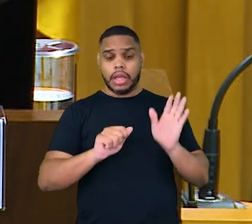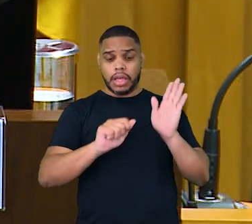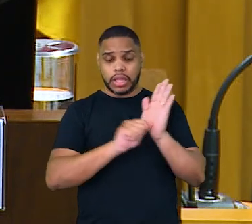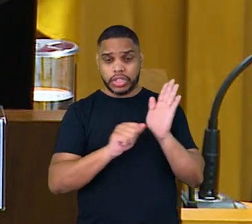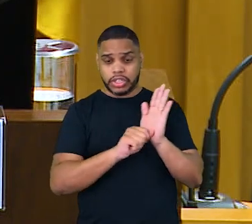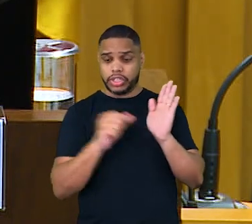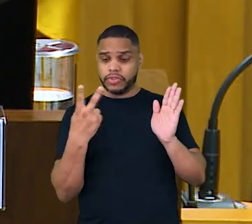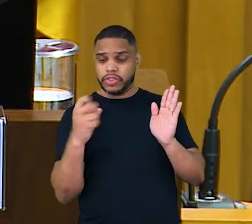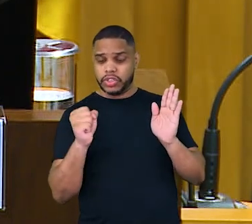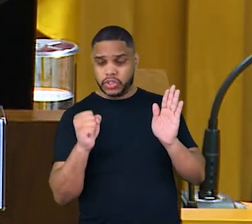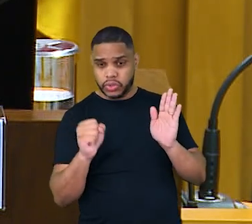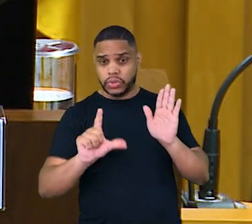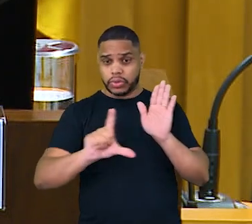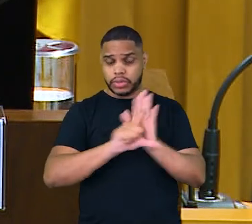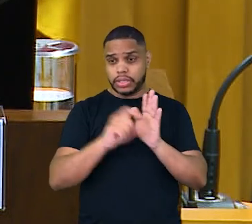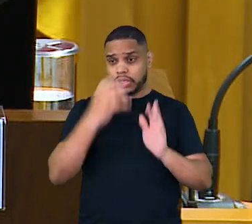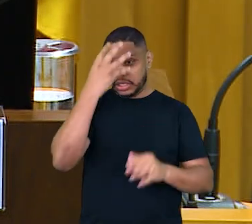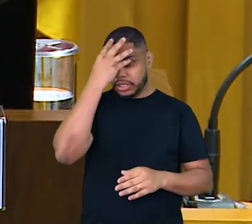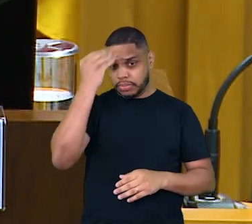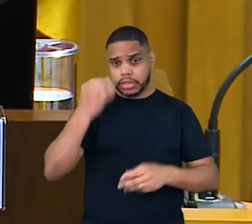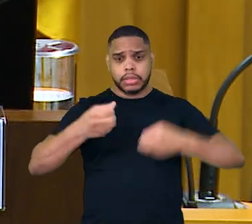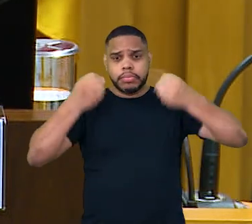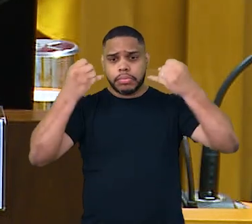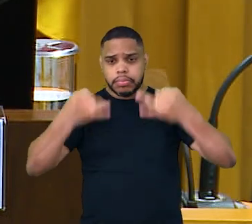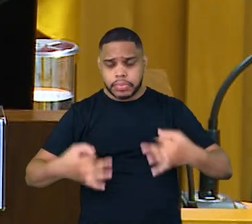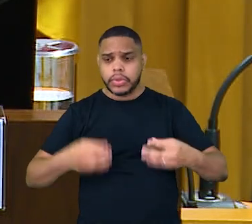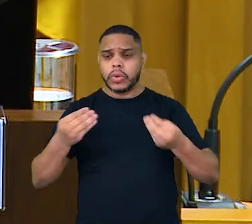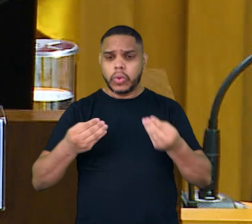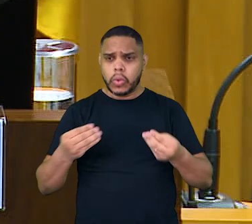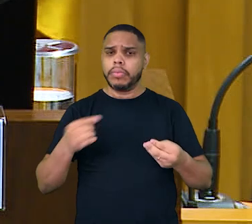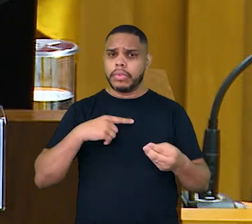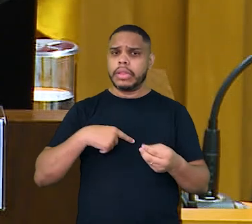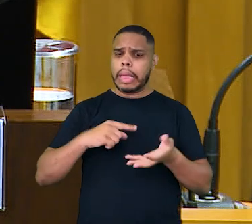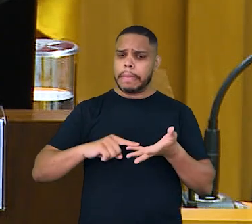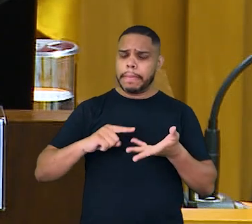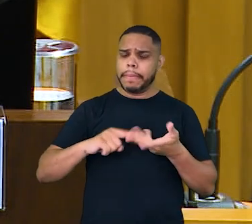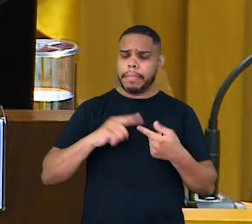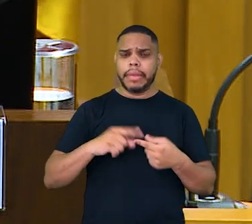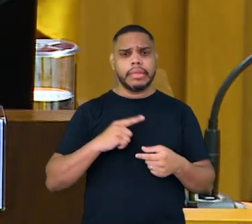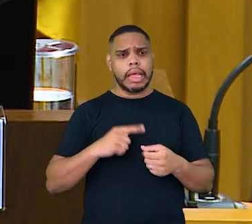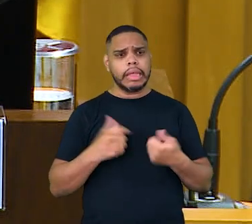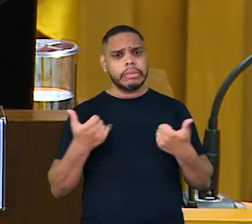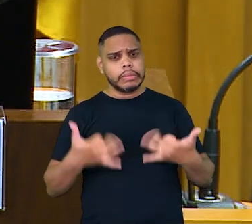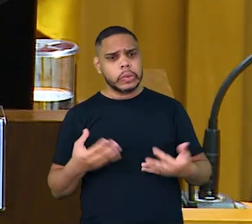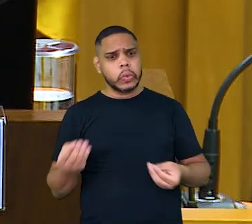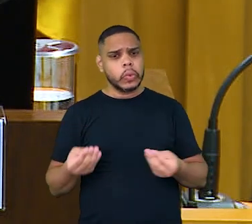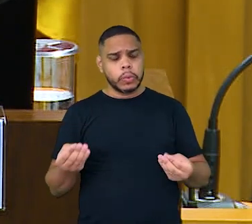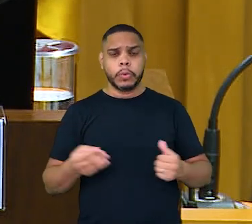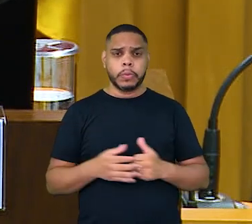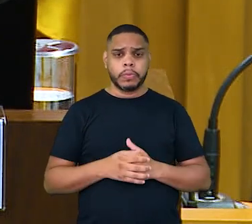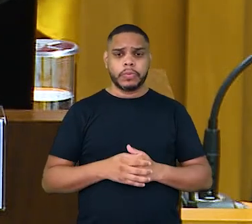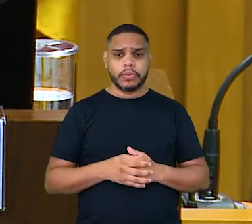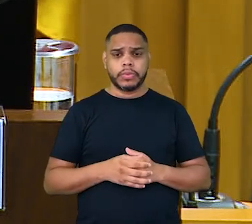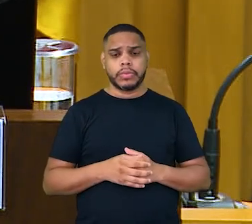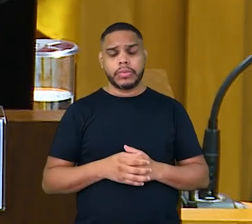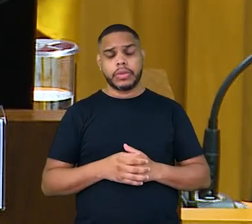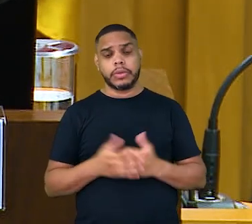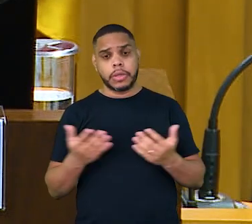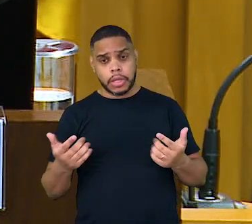desse artigo 28 da Lei Pelé, eles falam em aplicação subsidiária. Então,